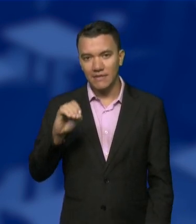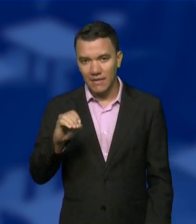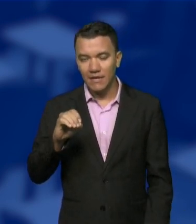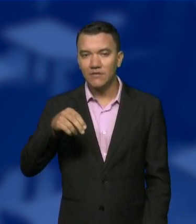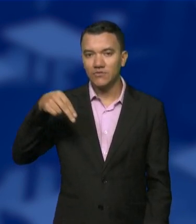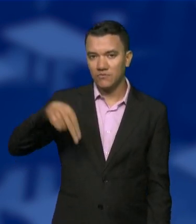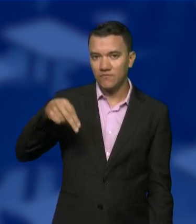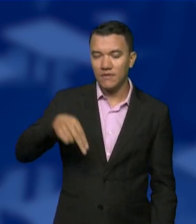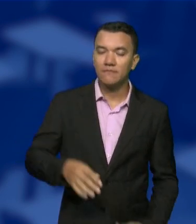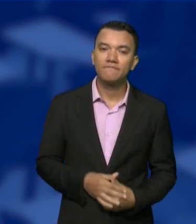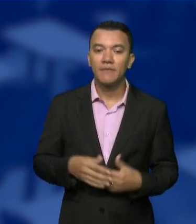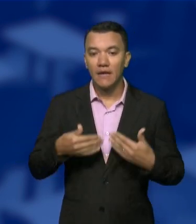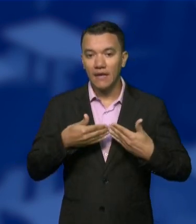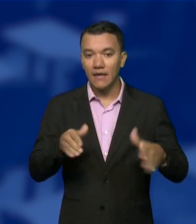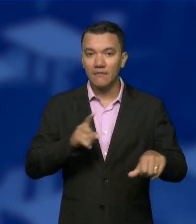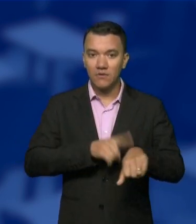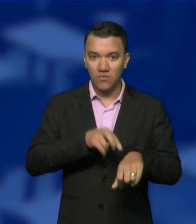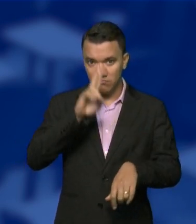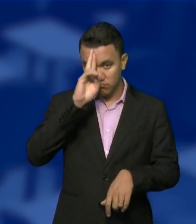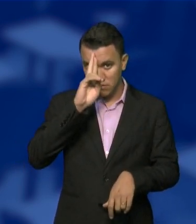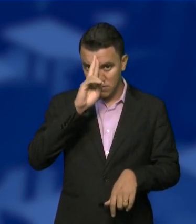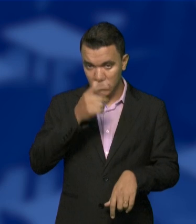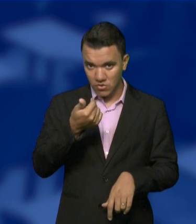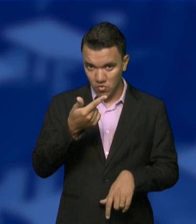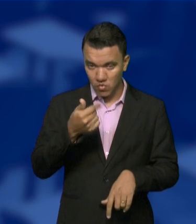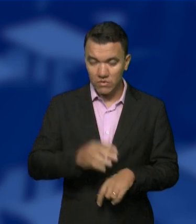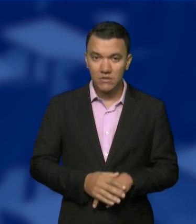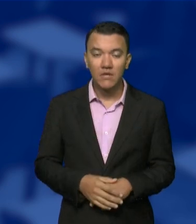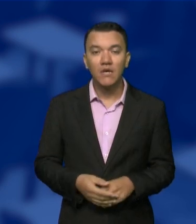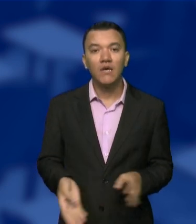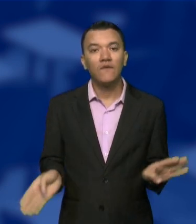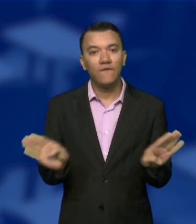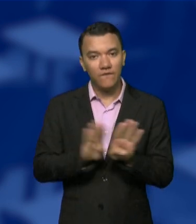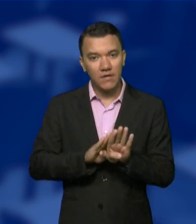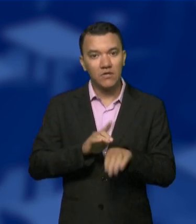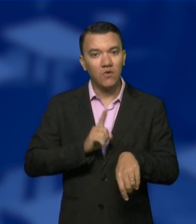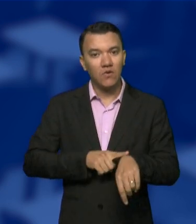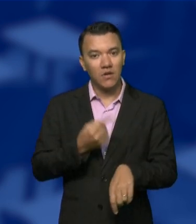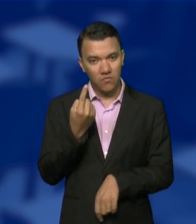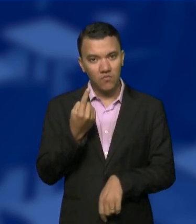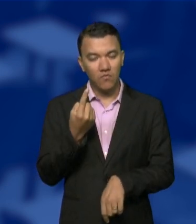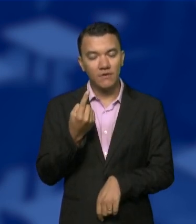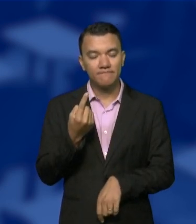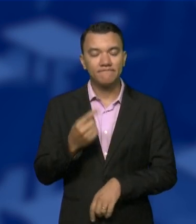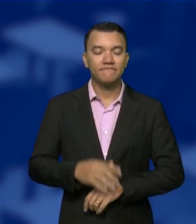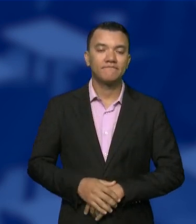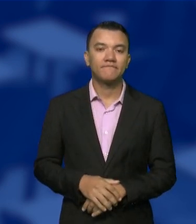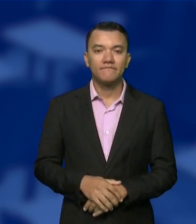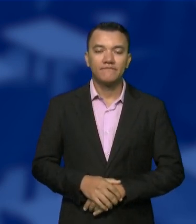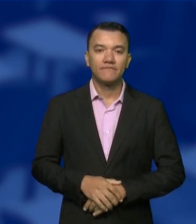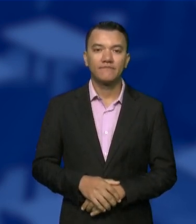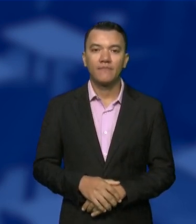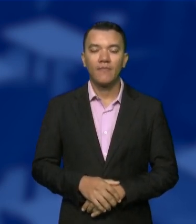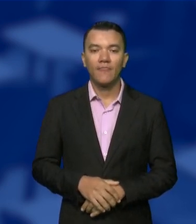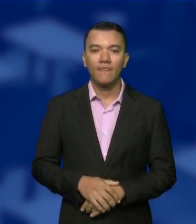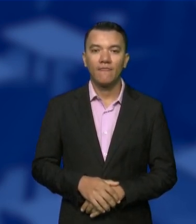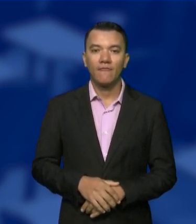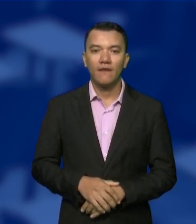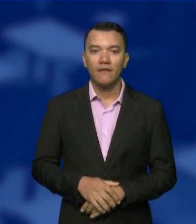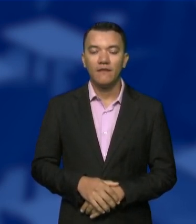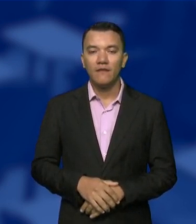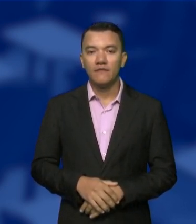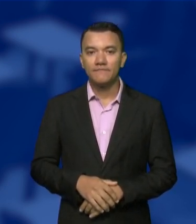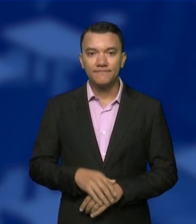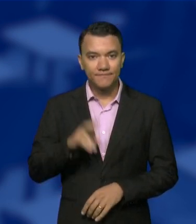portões abrem ao meio-dia e fecham pontualmente à 1 da tarde, horário de Brasília. O candidato não pode esquecer de levar